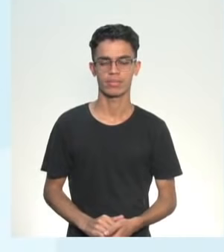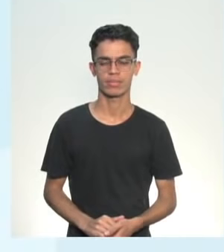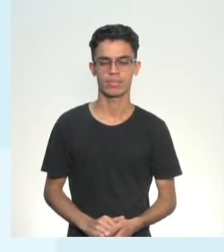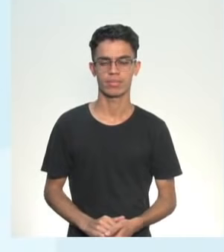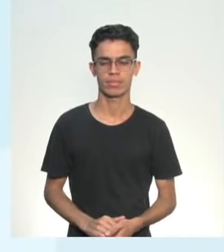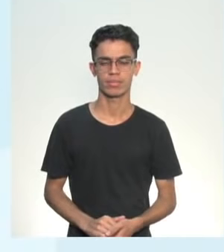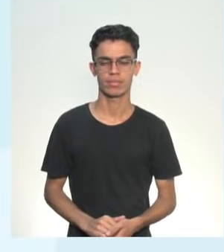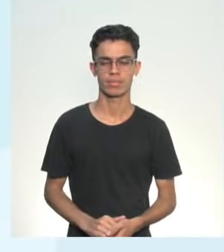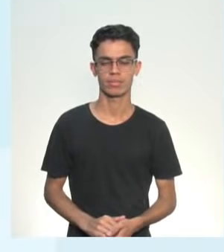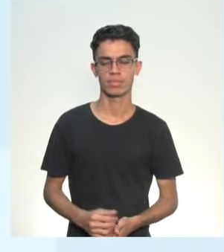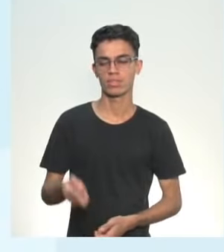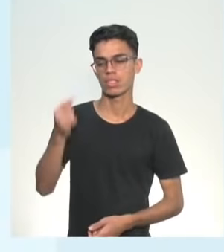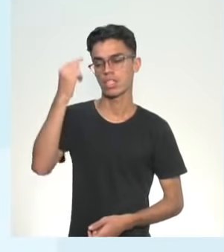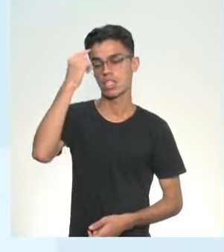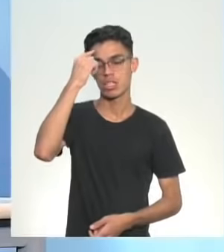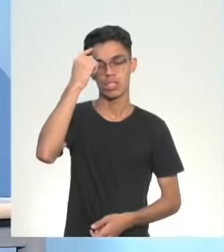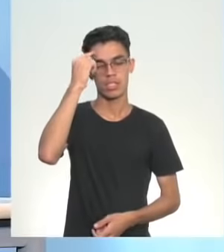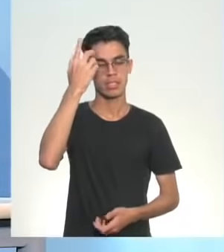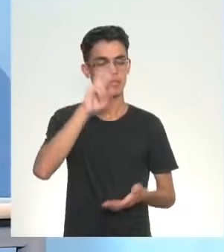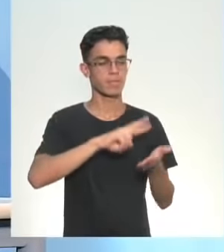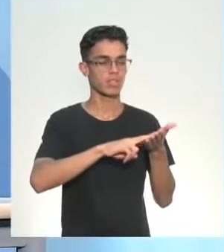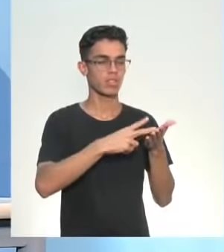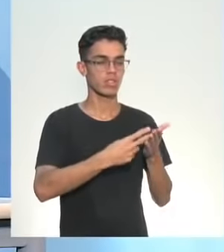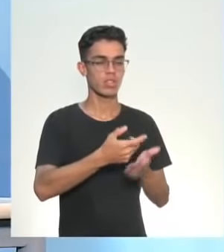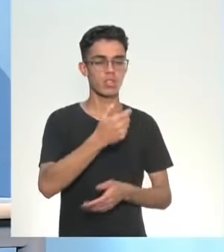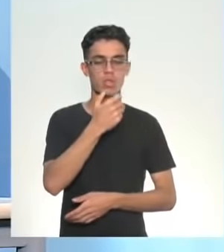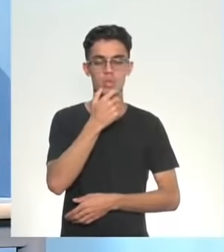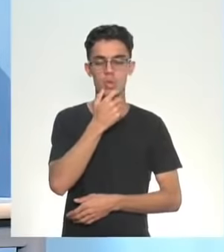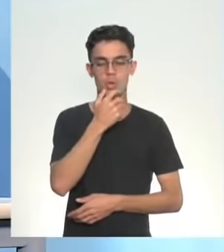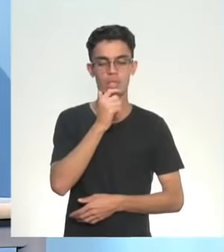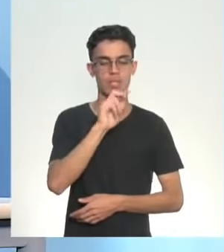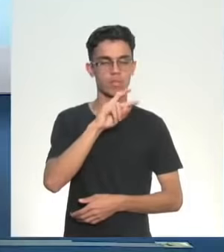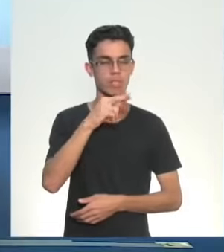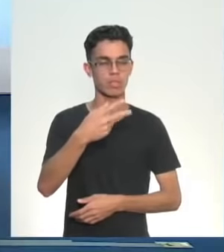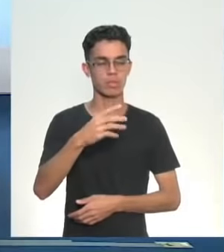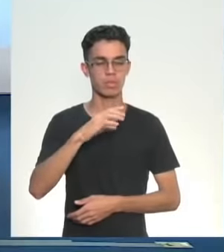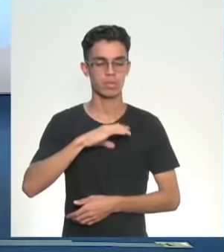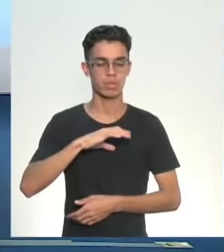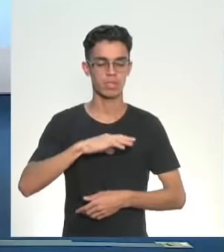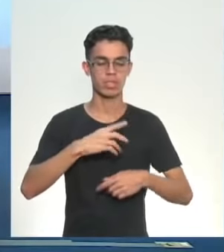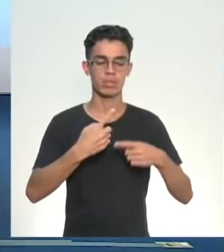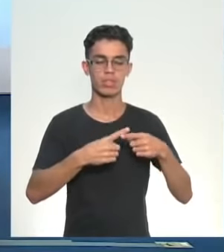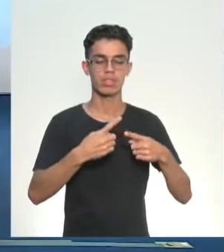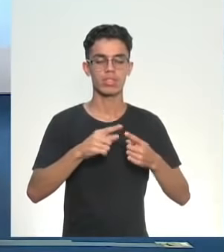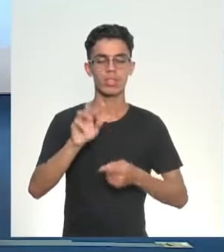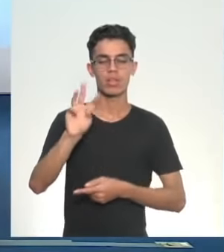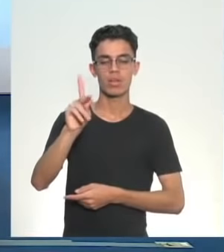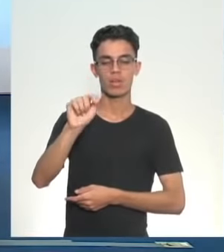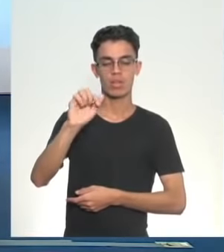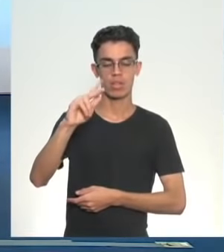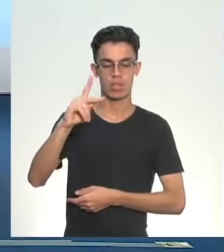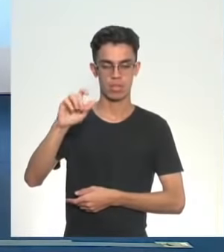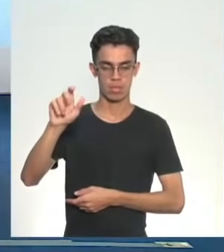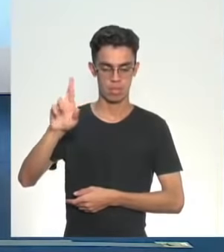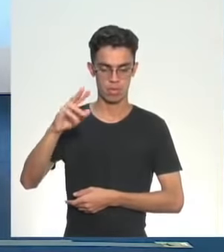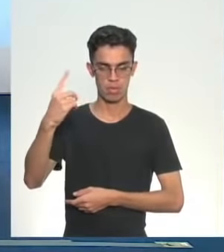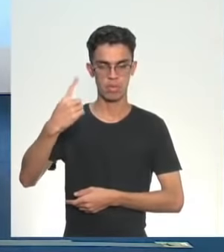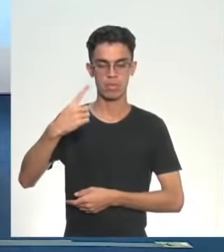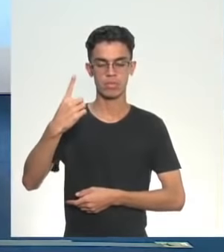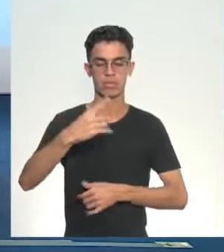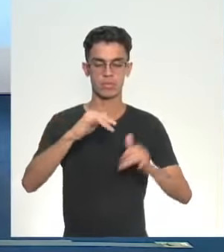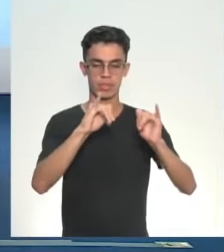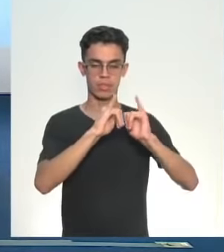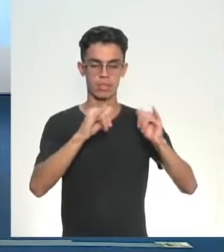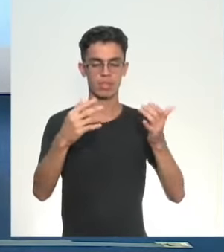eu tava pensando agora que assim na produção agora vou ter que falar o rappi nesse primeiro tem 13 também eu vou ligar lá na ideia